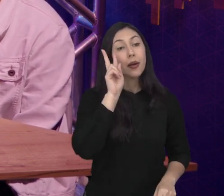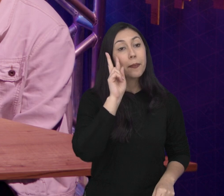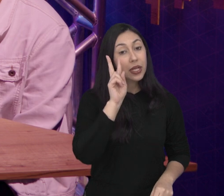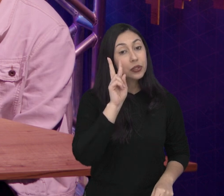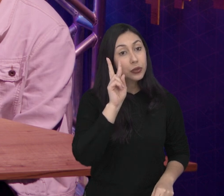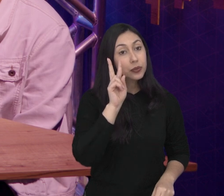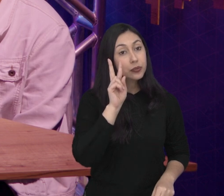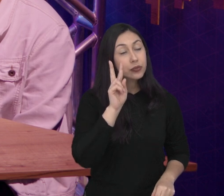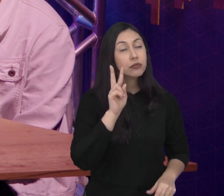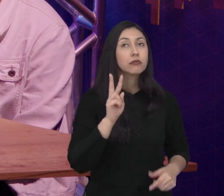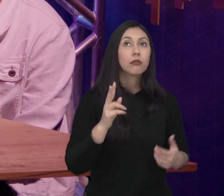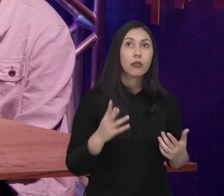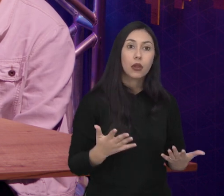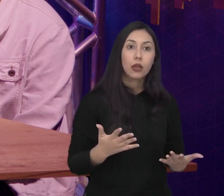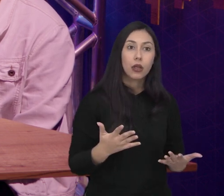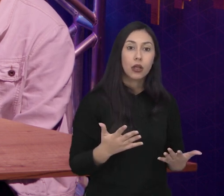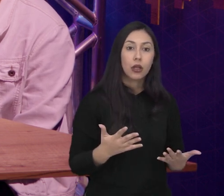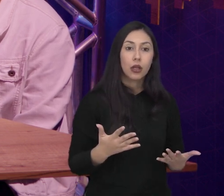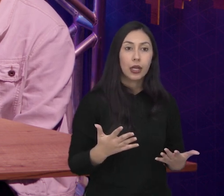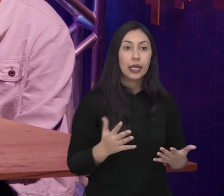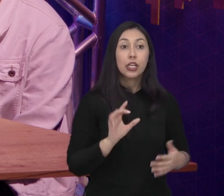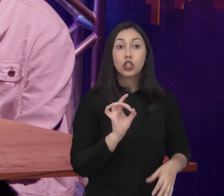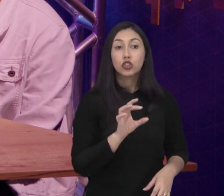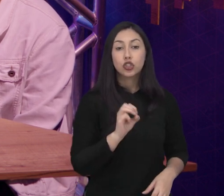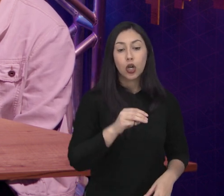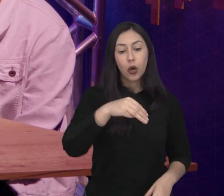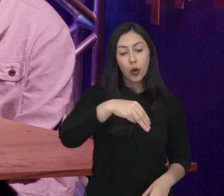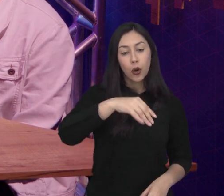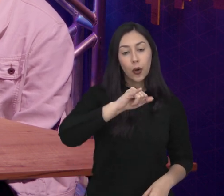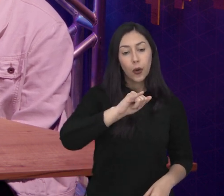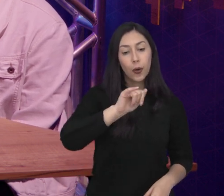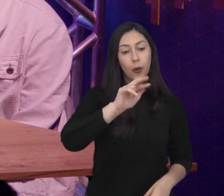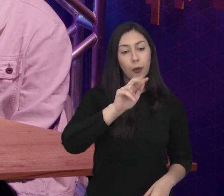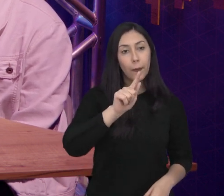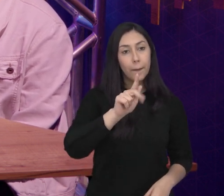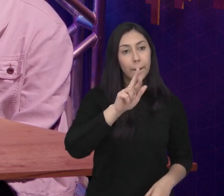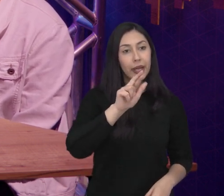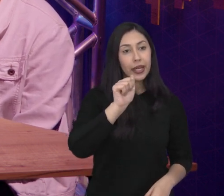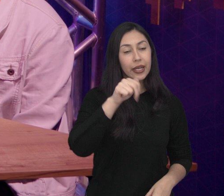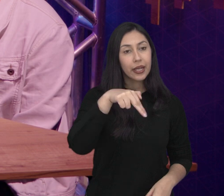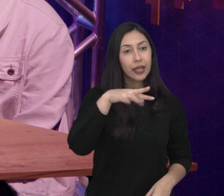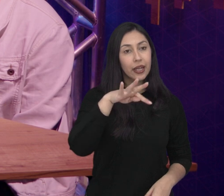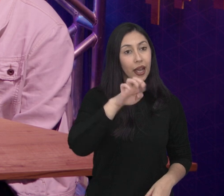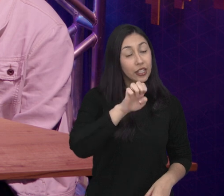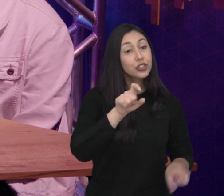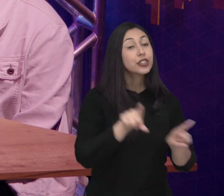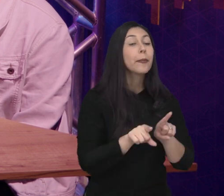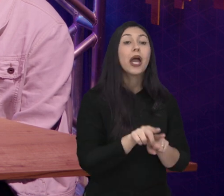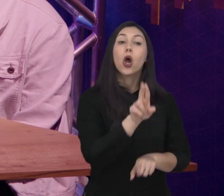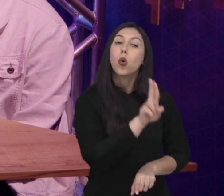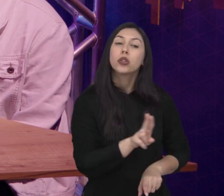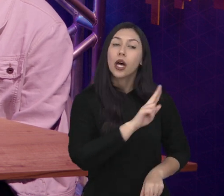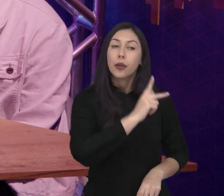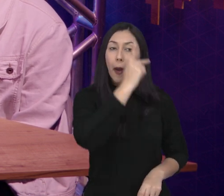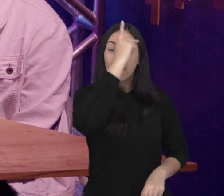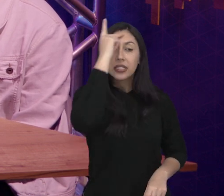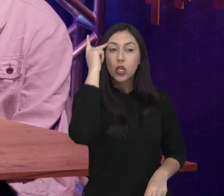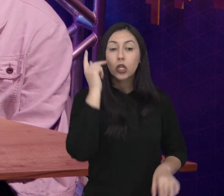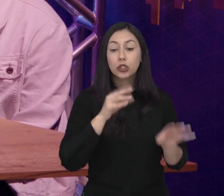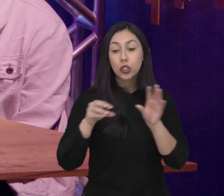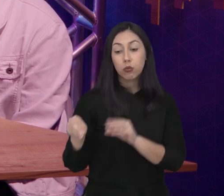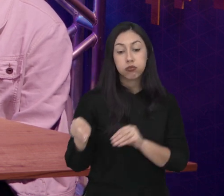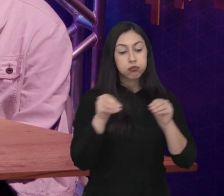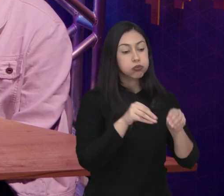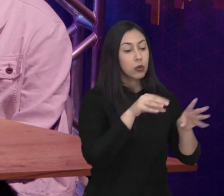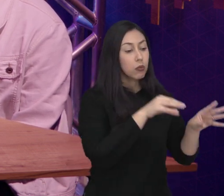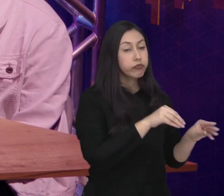um migrante, e daí, por exemplo, sem o I e sem o E, a gente tem então a palavra migrante, que geralmente é mais usada para pessoas que se